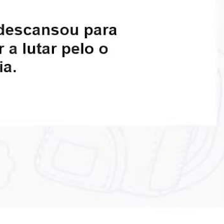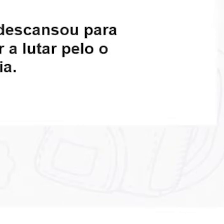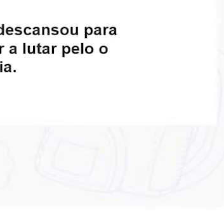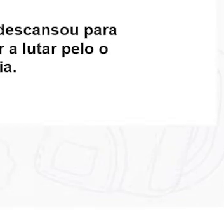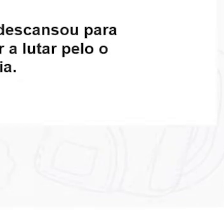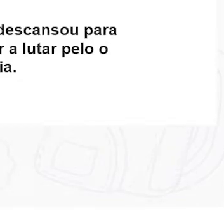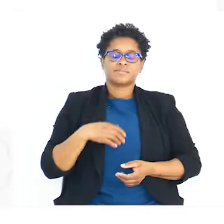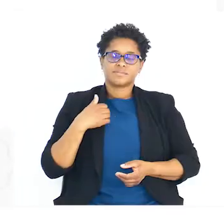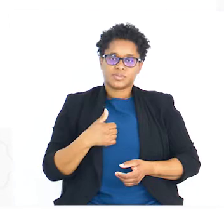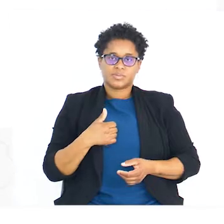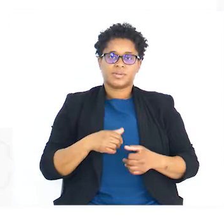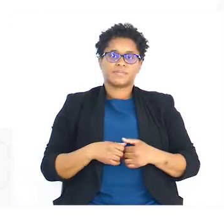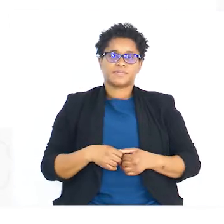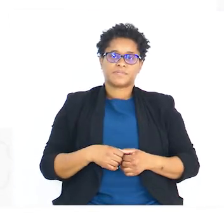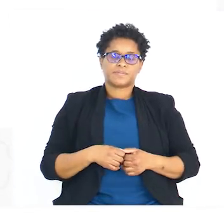Muito bem.